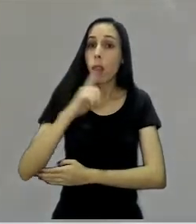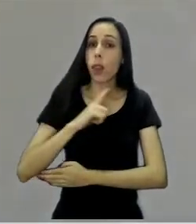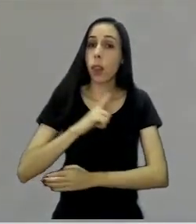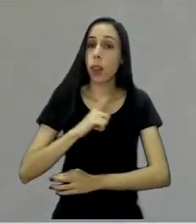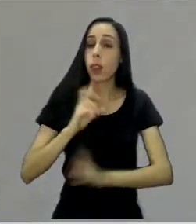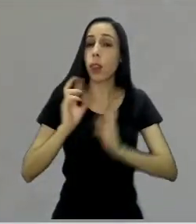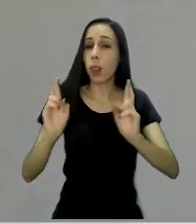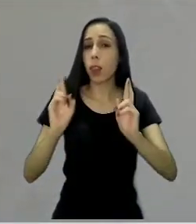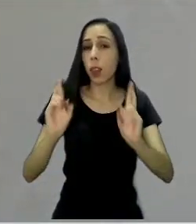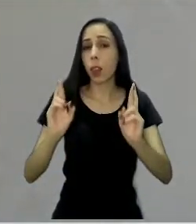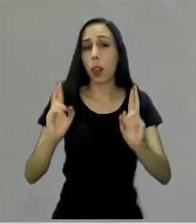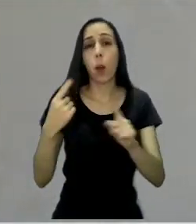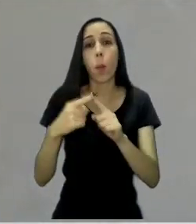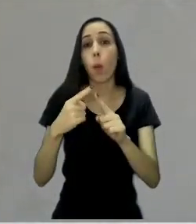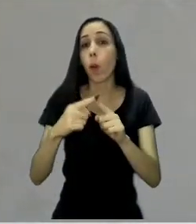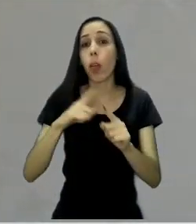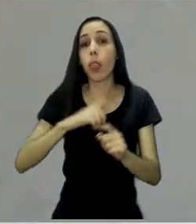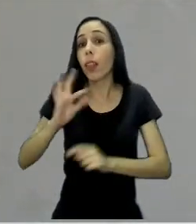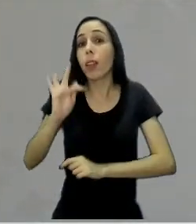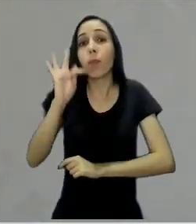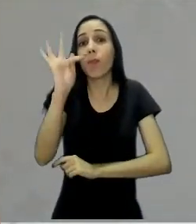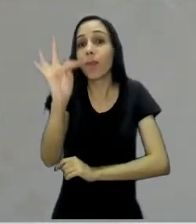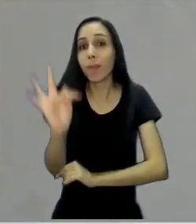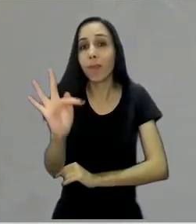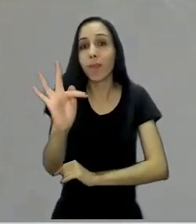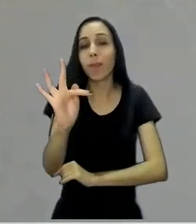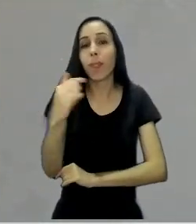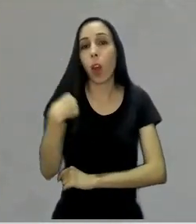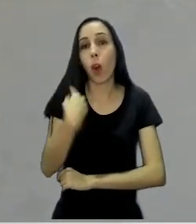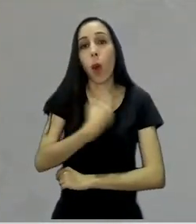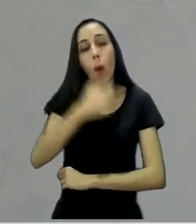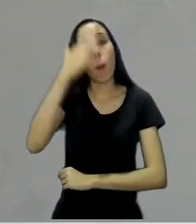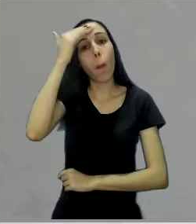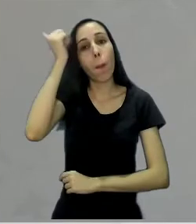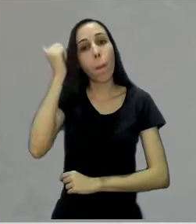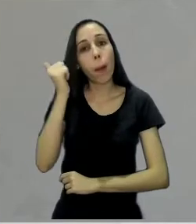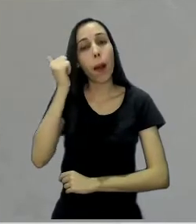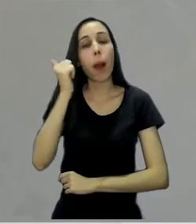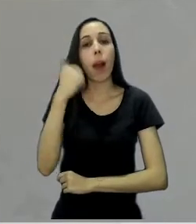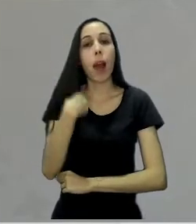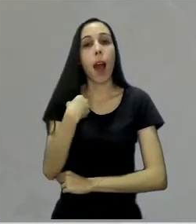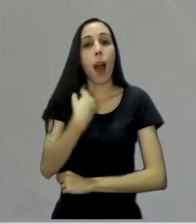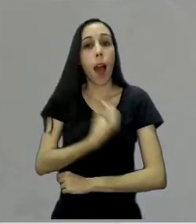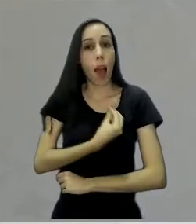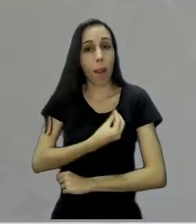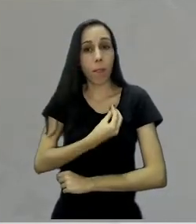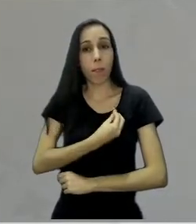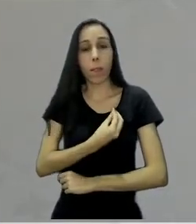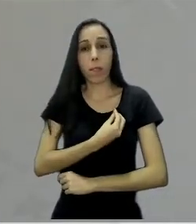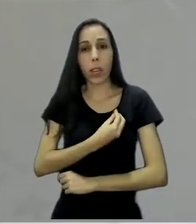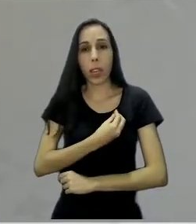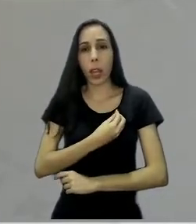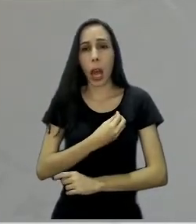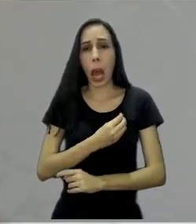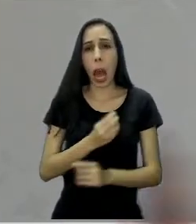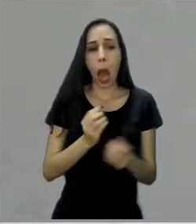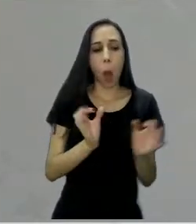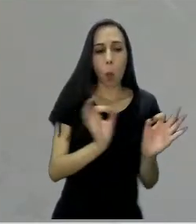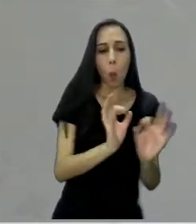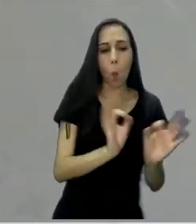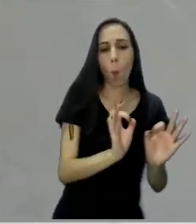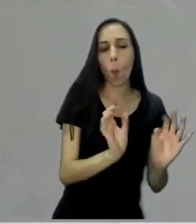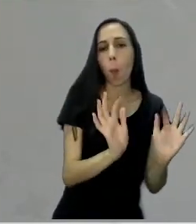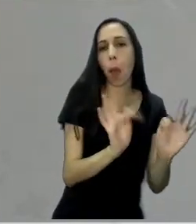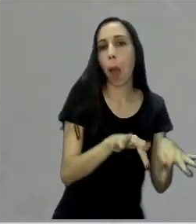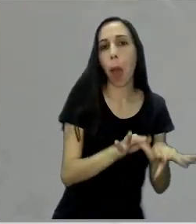O cristão tem esperança porque ele tem um futuro. Nós sabemos que a nossa vida não vai acabar